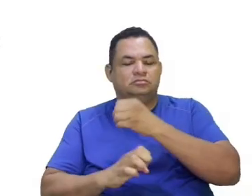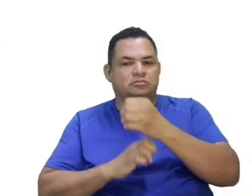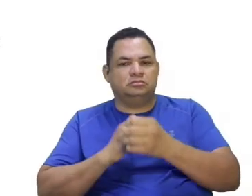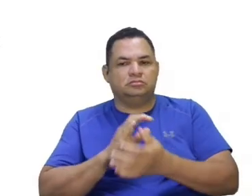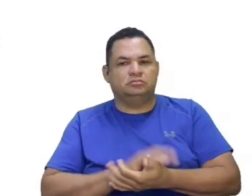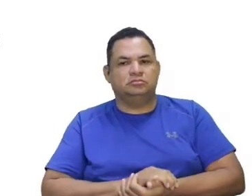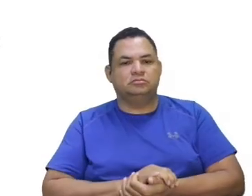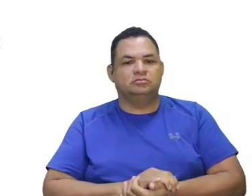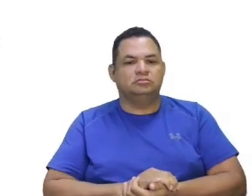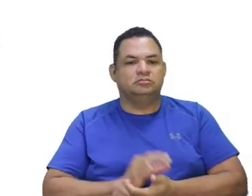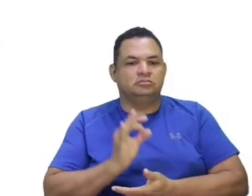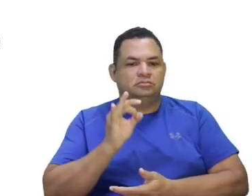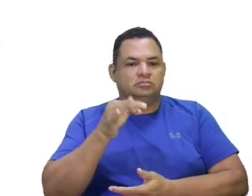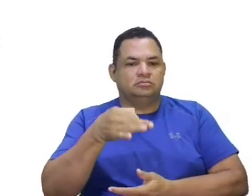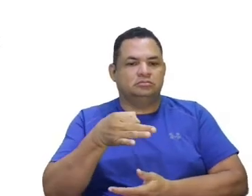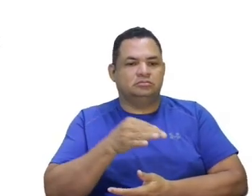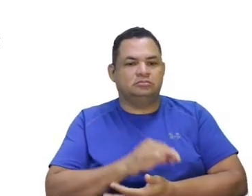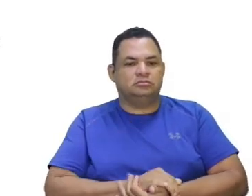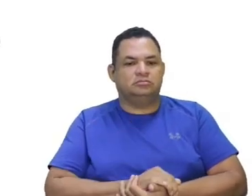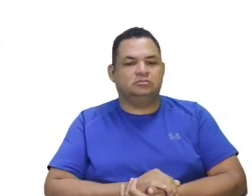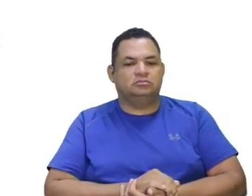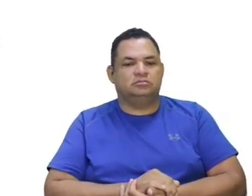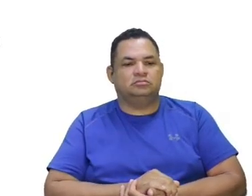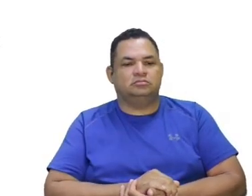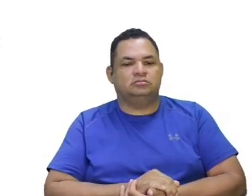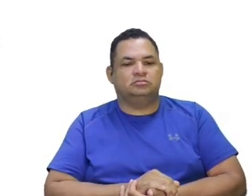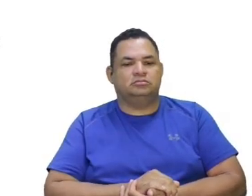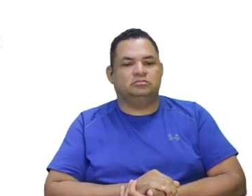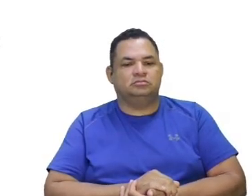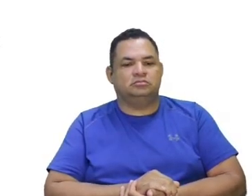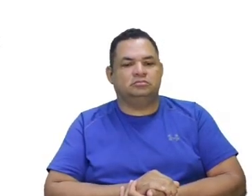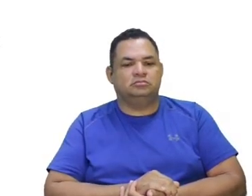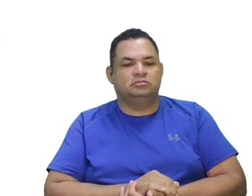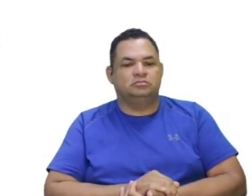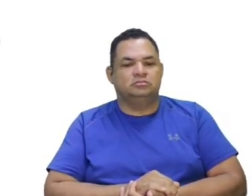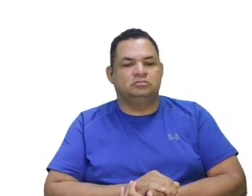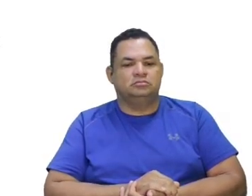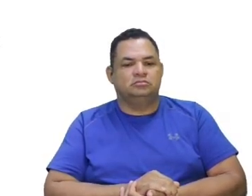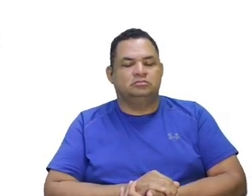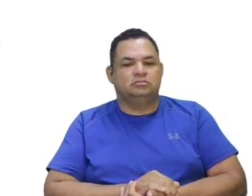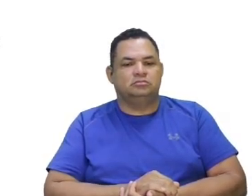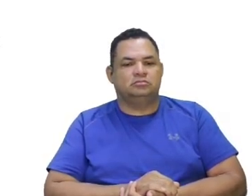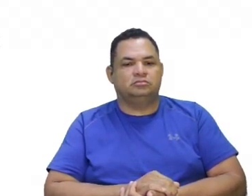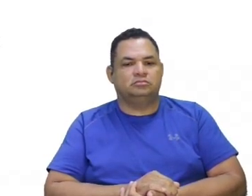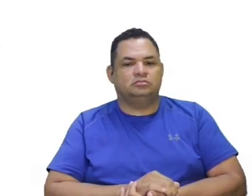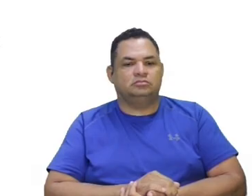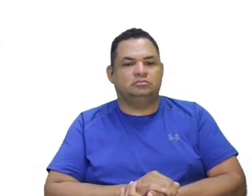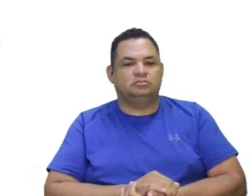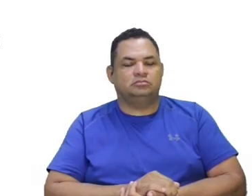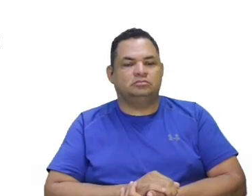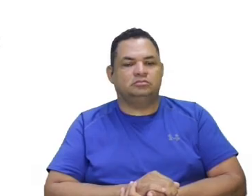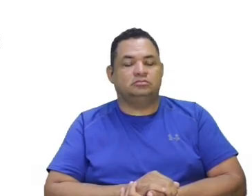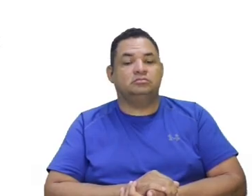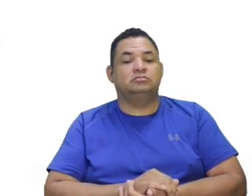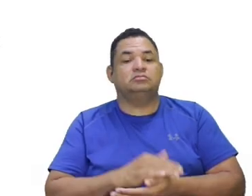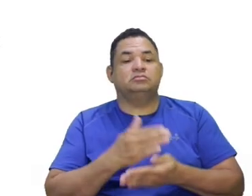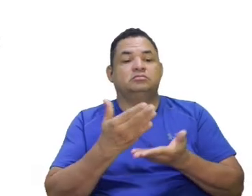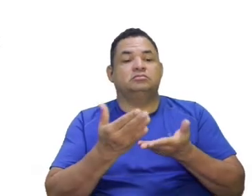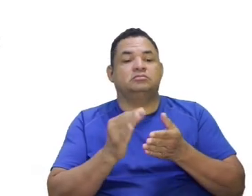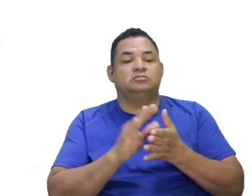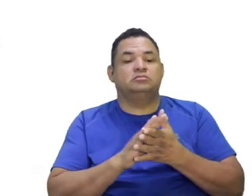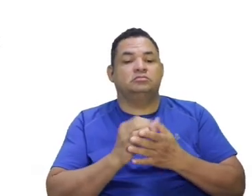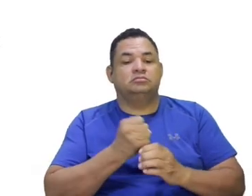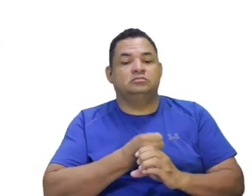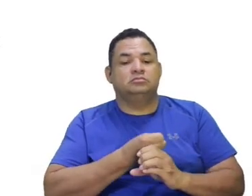elétrons. Certo? 17. Não ficou bonito, mas é 17 aqui. Significa dizer que essa